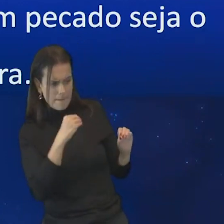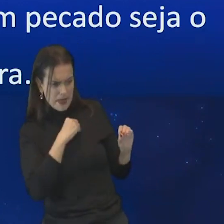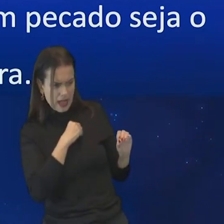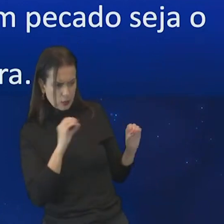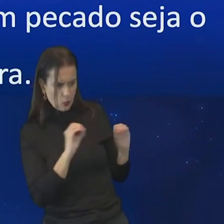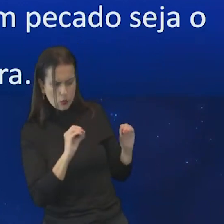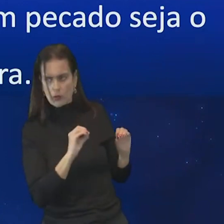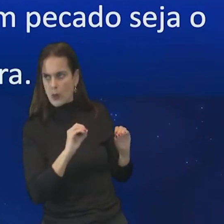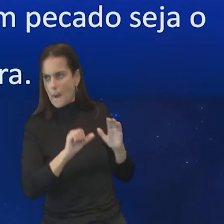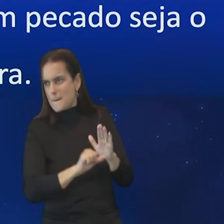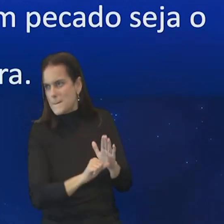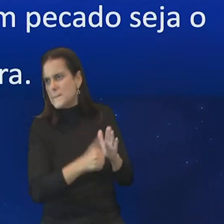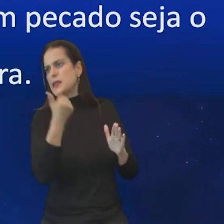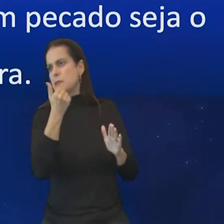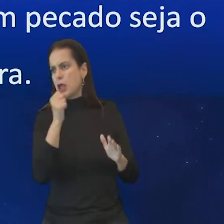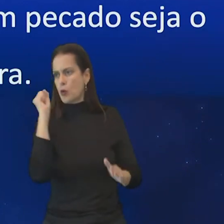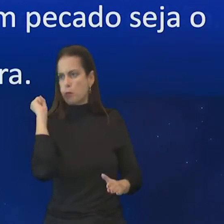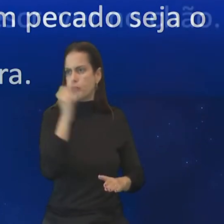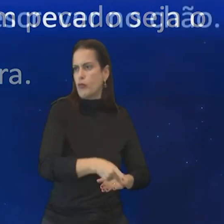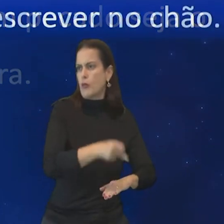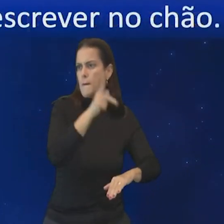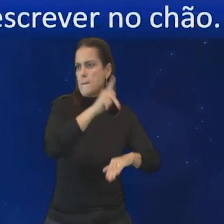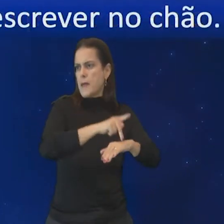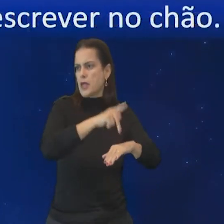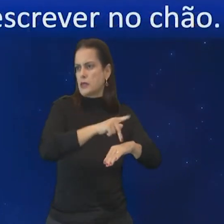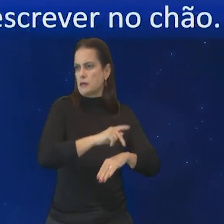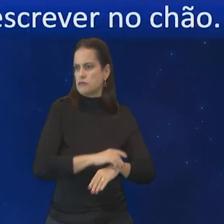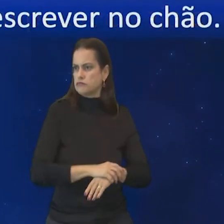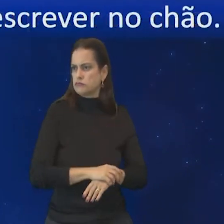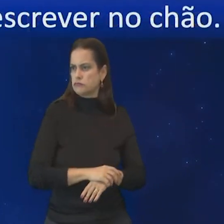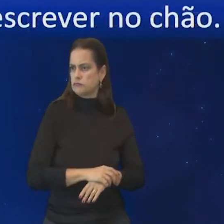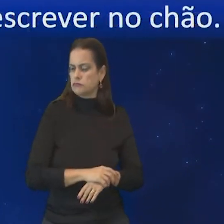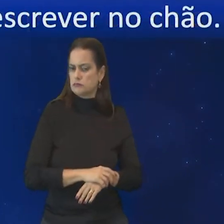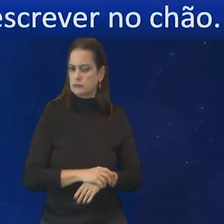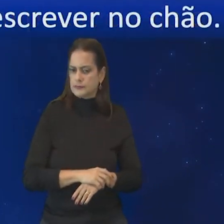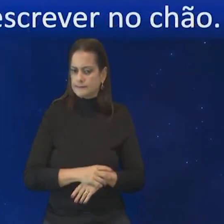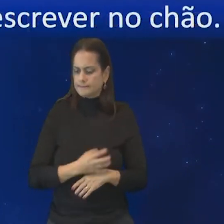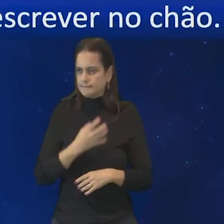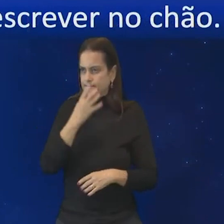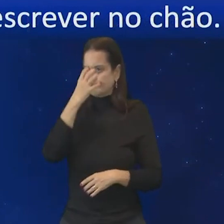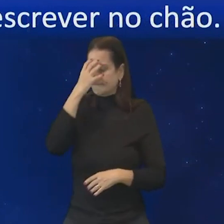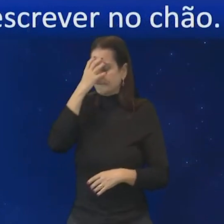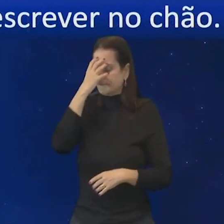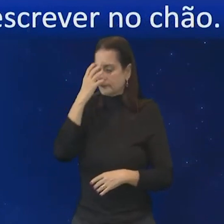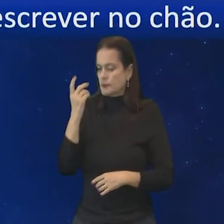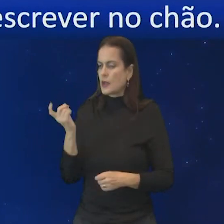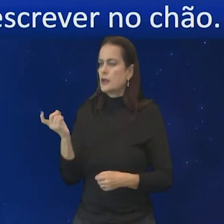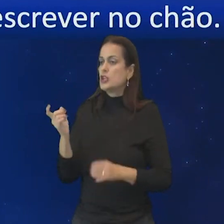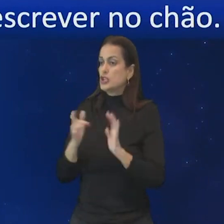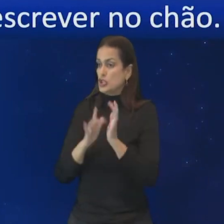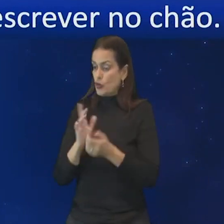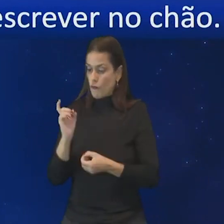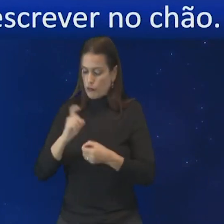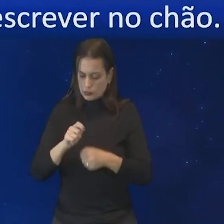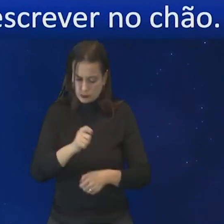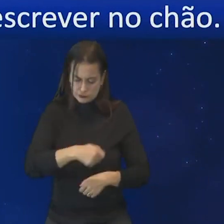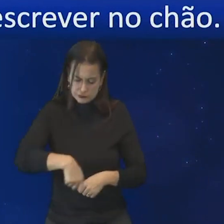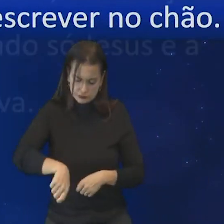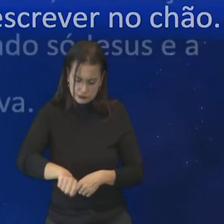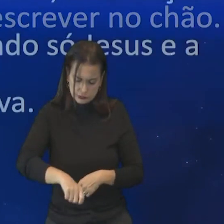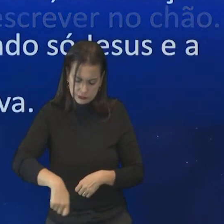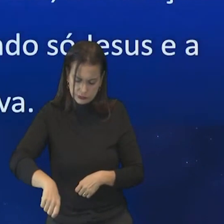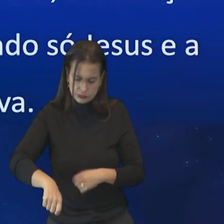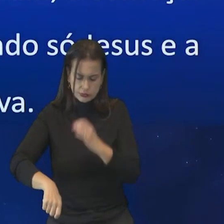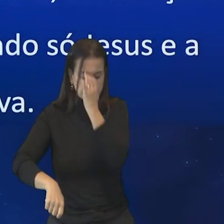pecado, seja o primeiro que lhe atire pedra. E, tornando a inclinar-se, continuou a escrever no